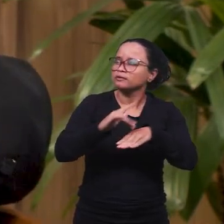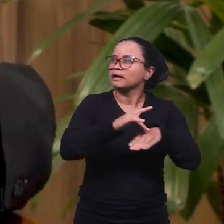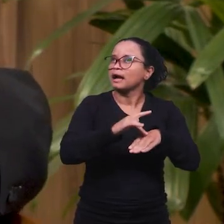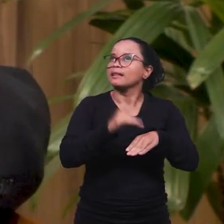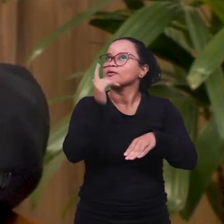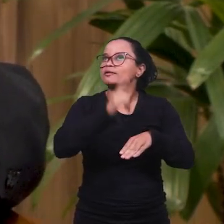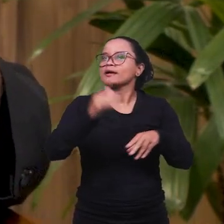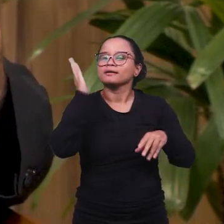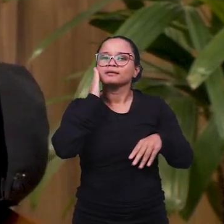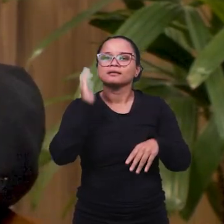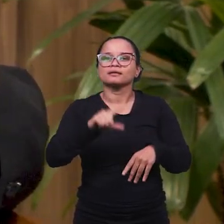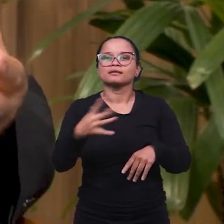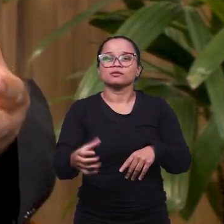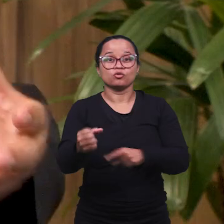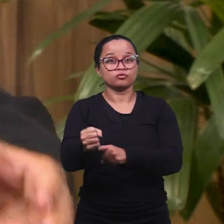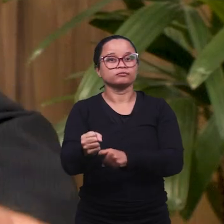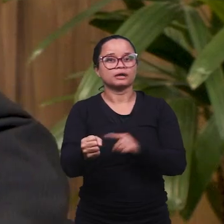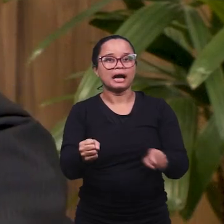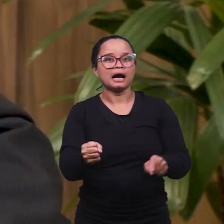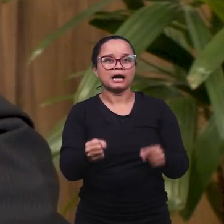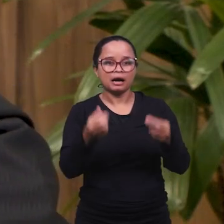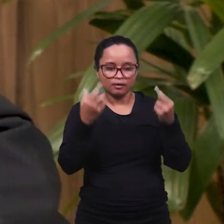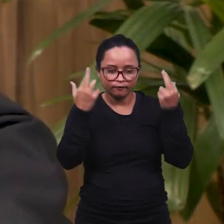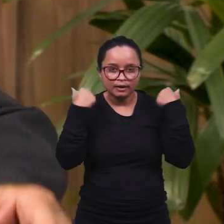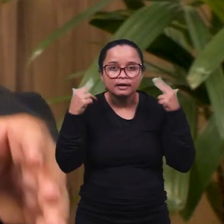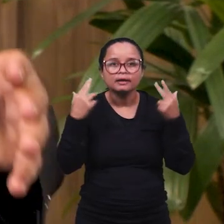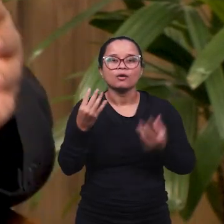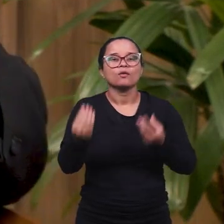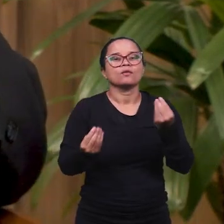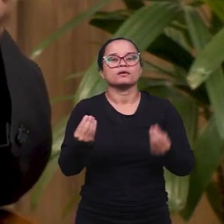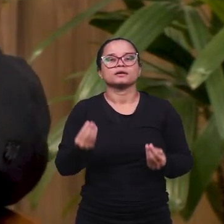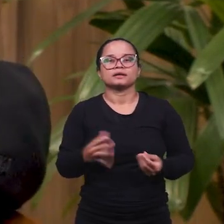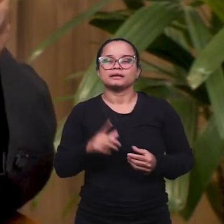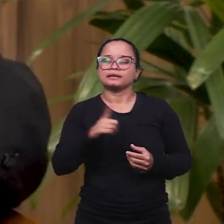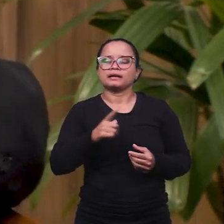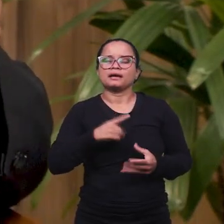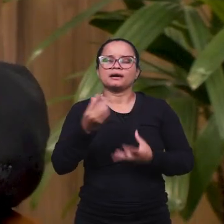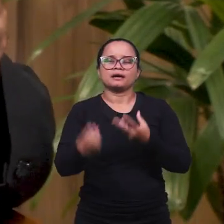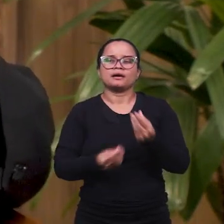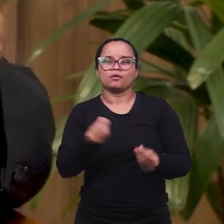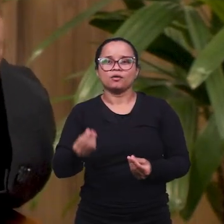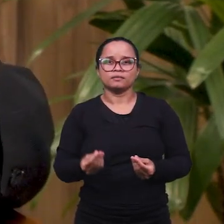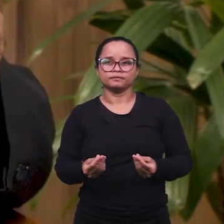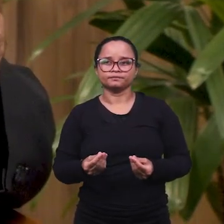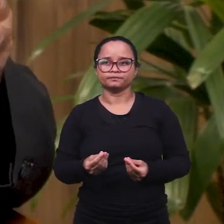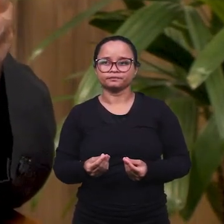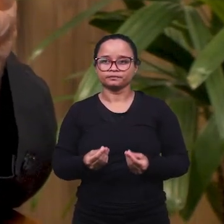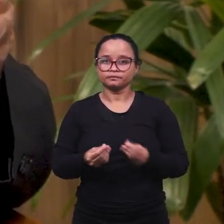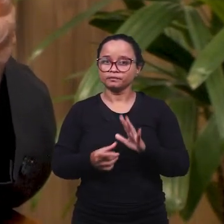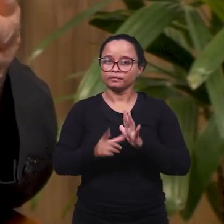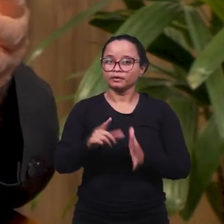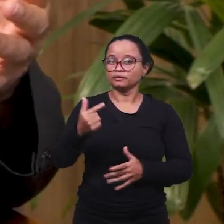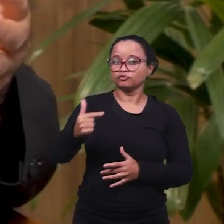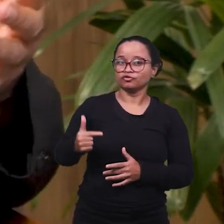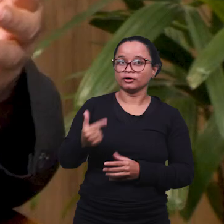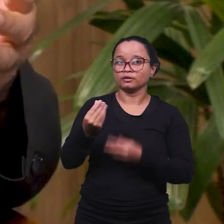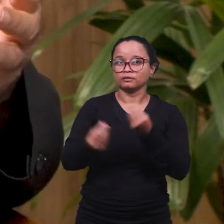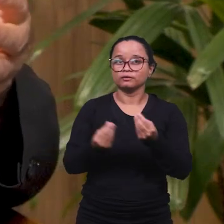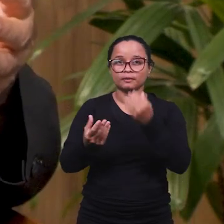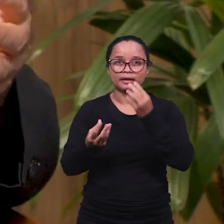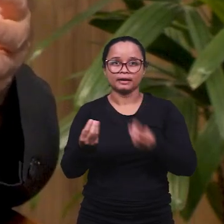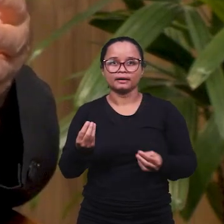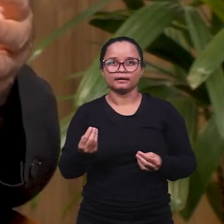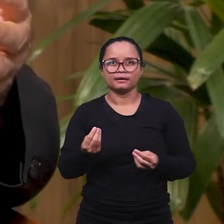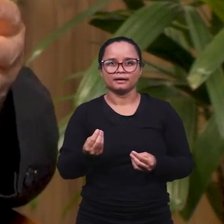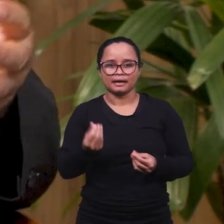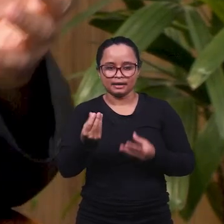uma noção do cajado, de como é uma ovelha, não é? Ter uma noção do tamanho de uma ovelha, ela não tinha Uma ovelha é o quê?